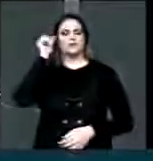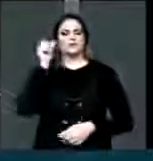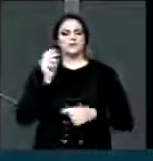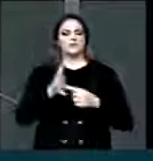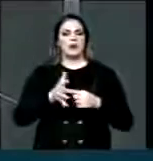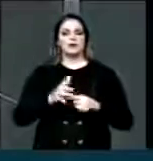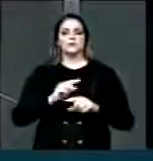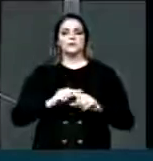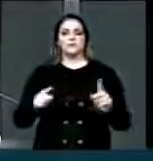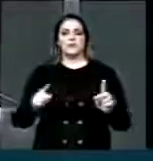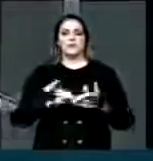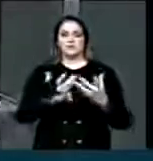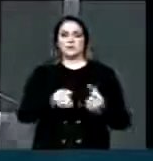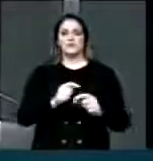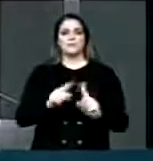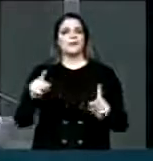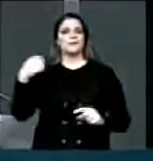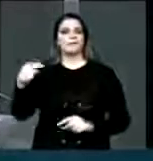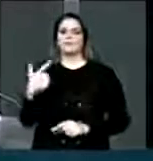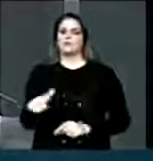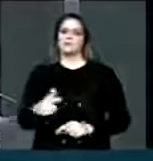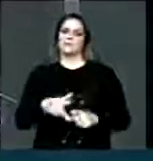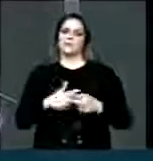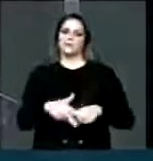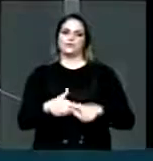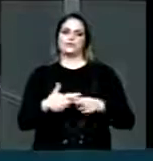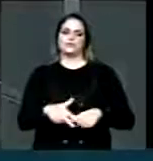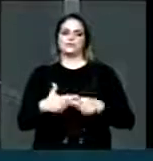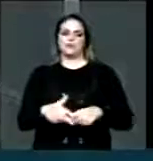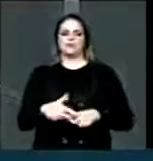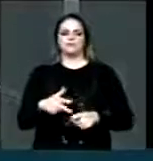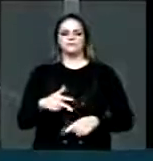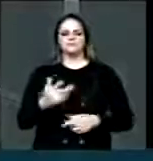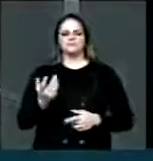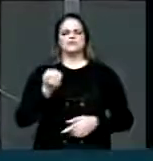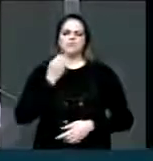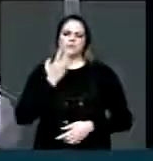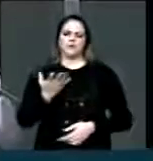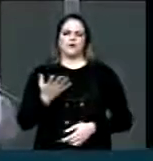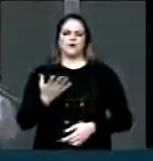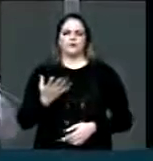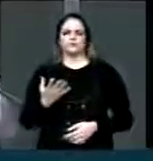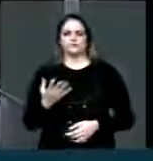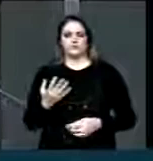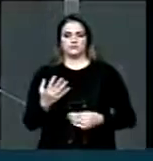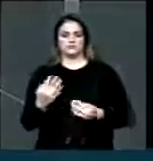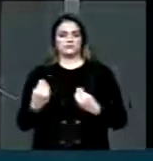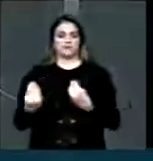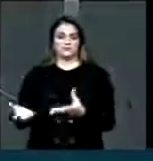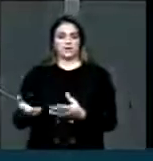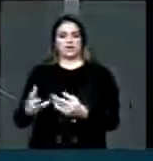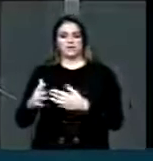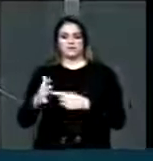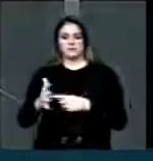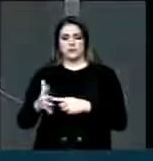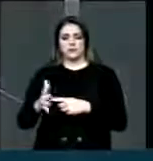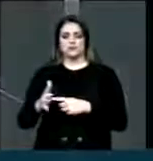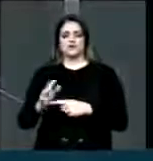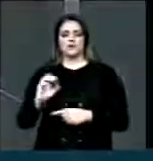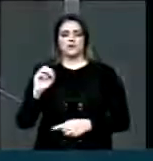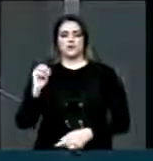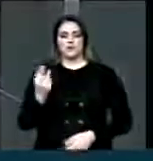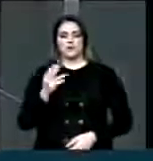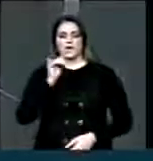máquina, mas não recebem a manutenção da máquina. É muito bom levar uma máquina para a prefeitura, ou levar,